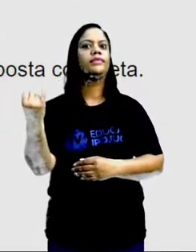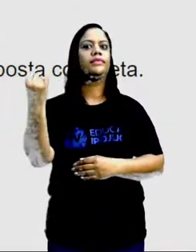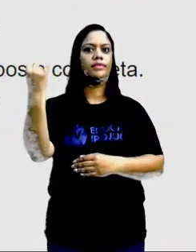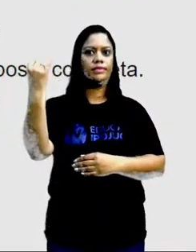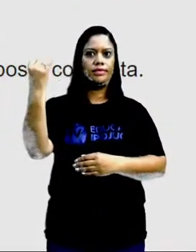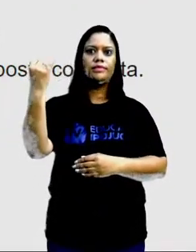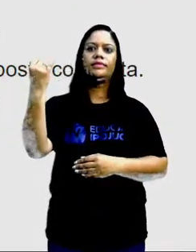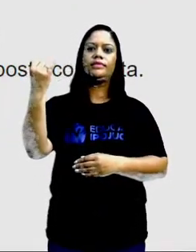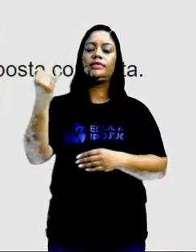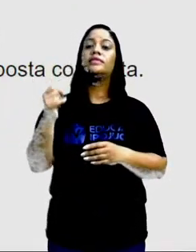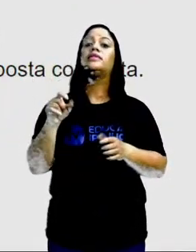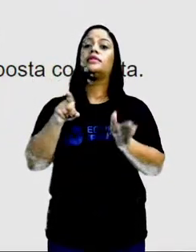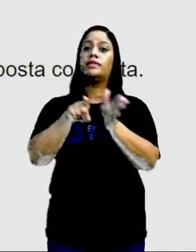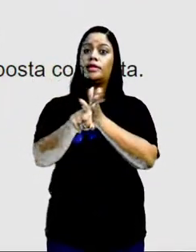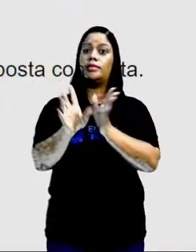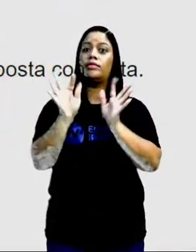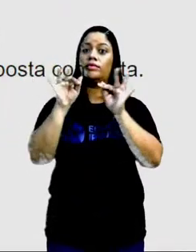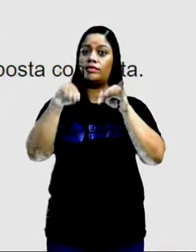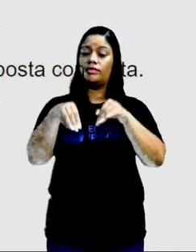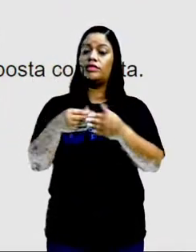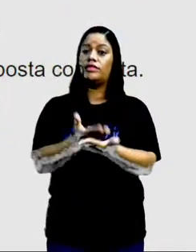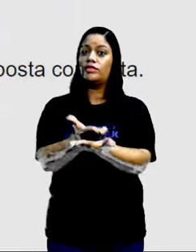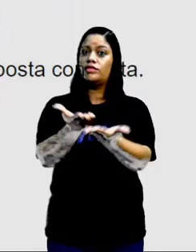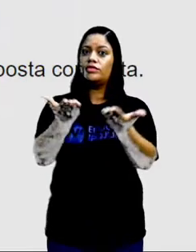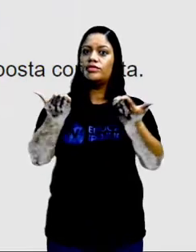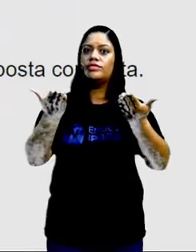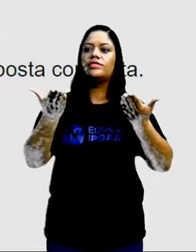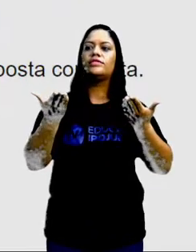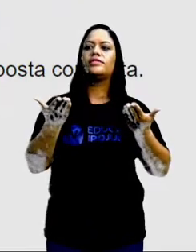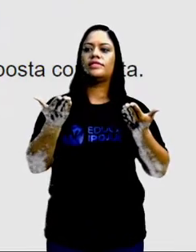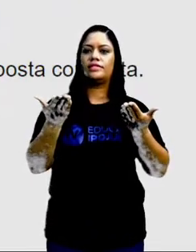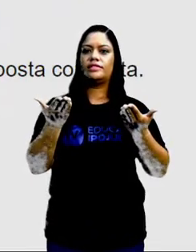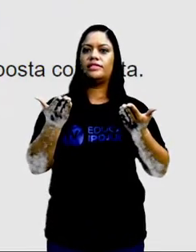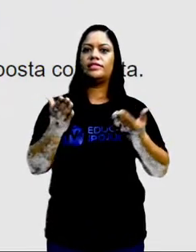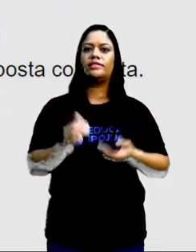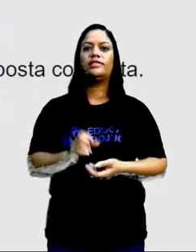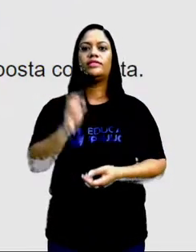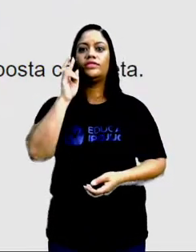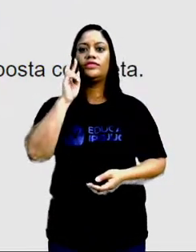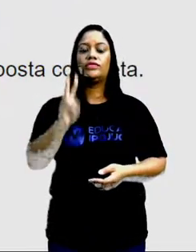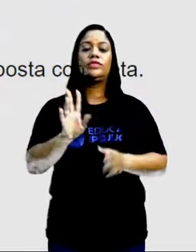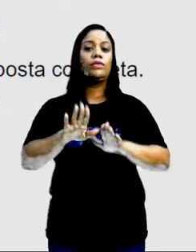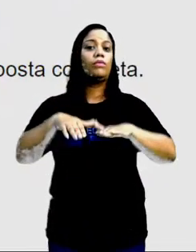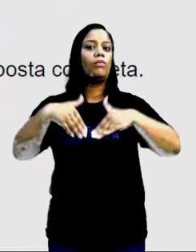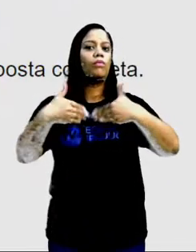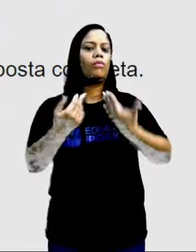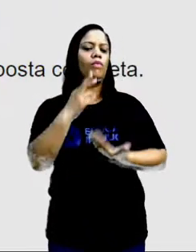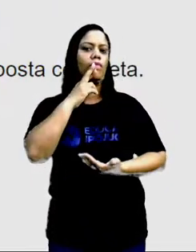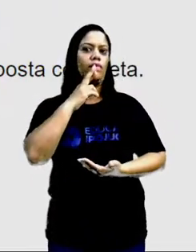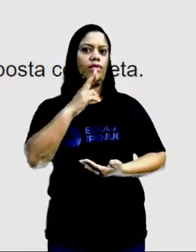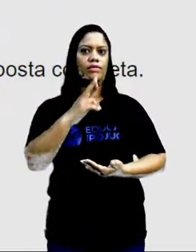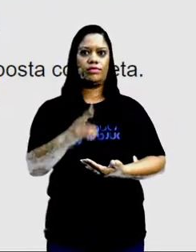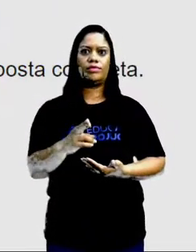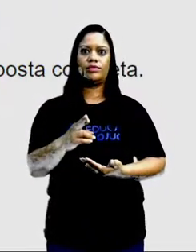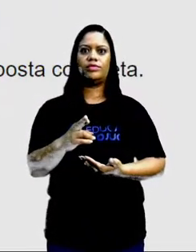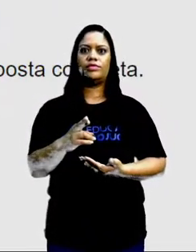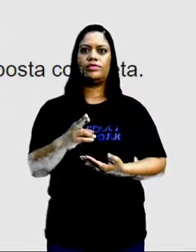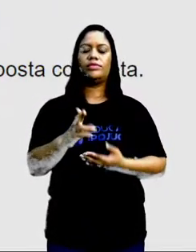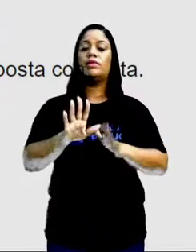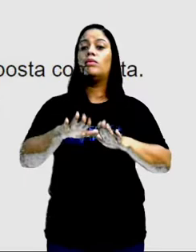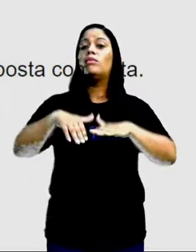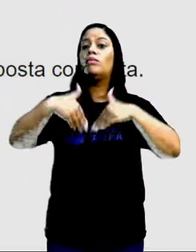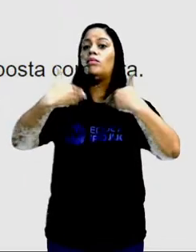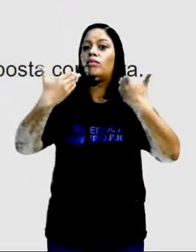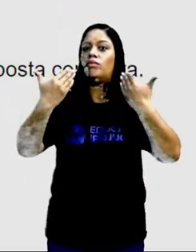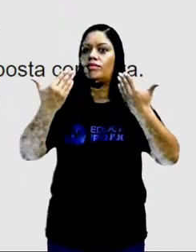Vai ser na pergunta final que vocês irão ver qual será a resposta ou qual